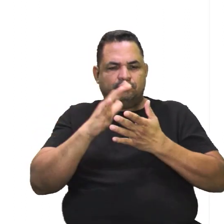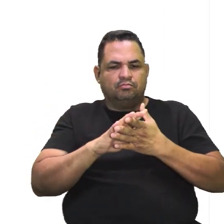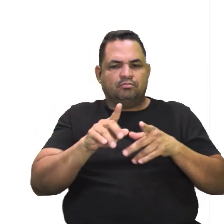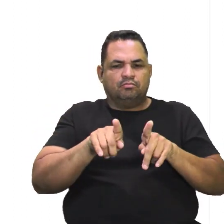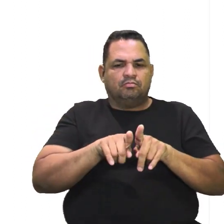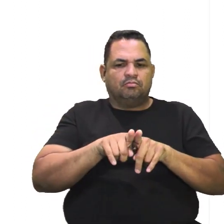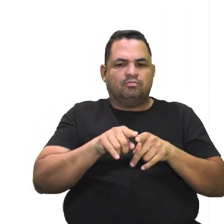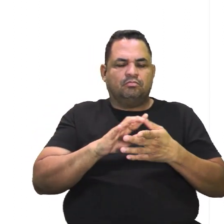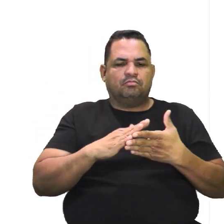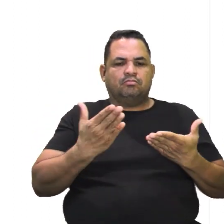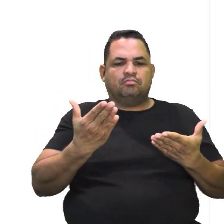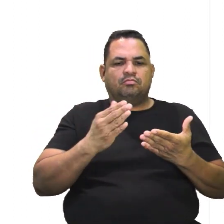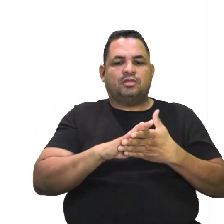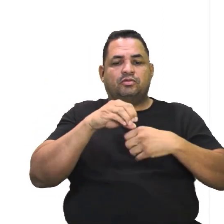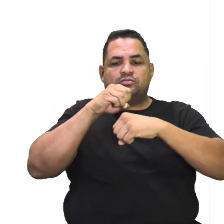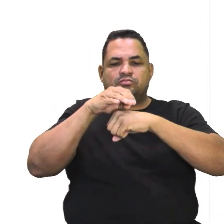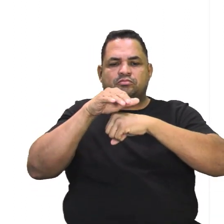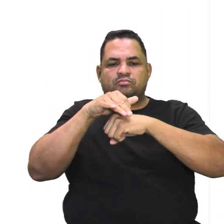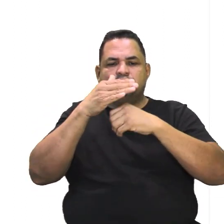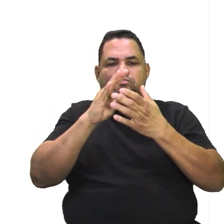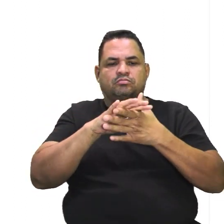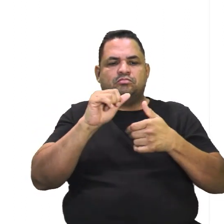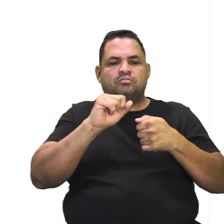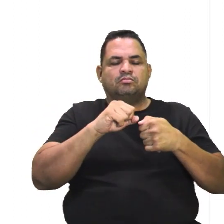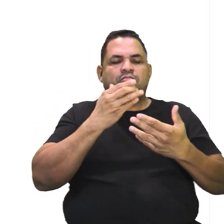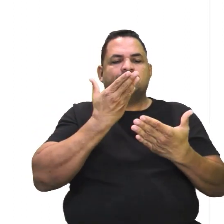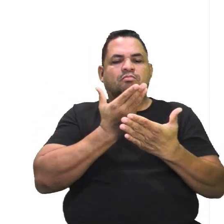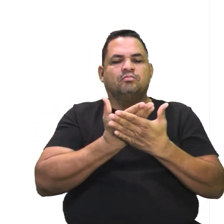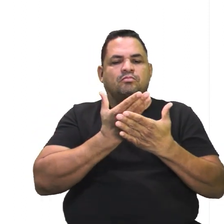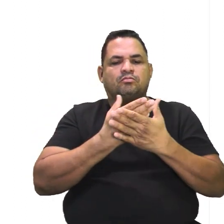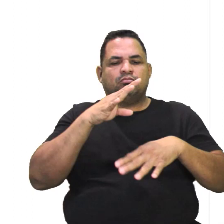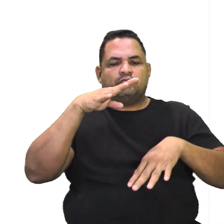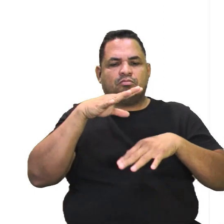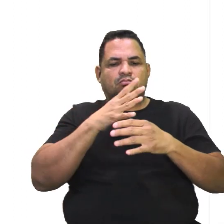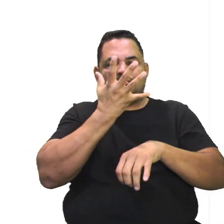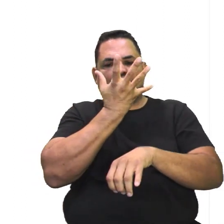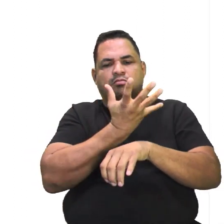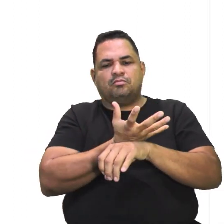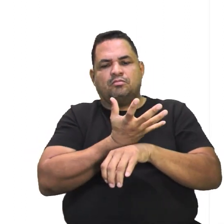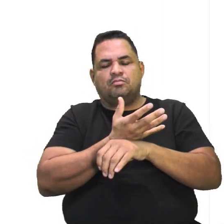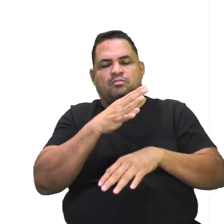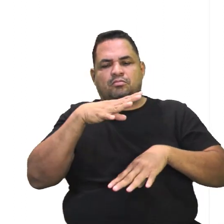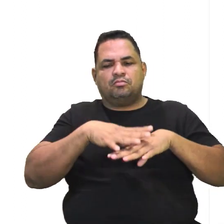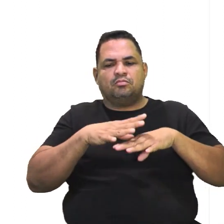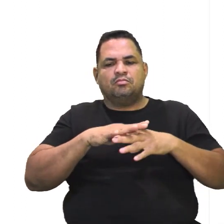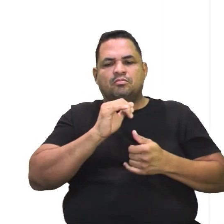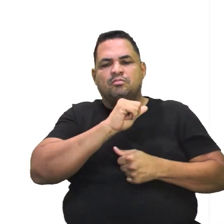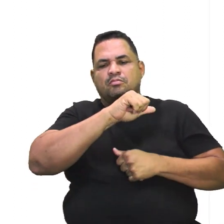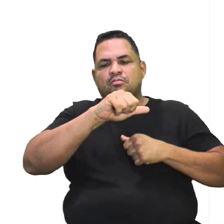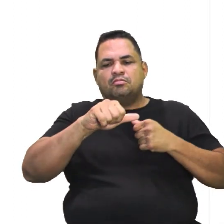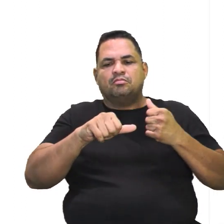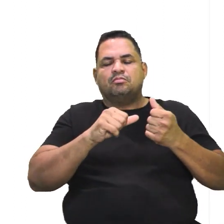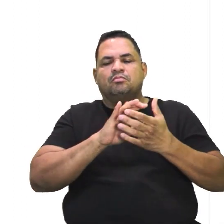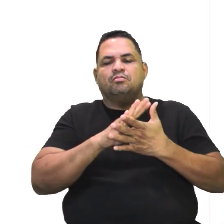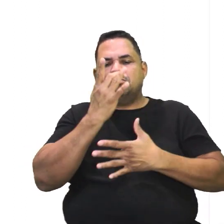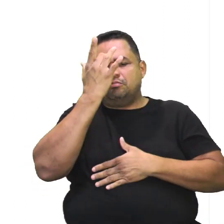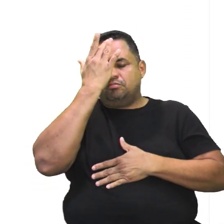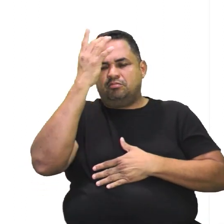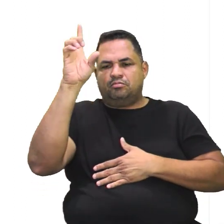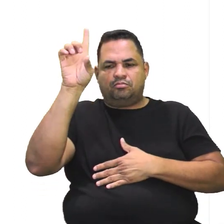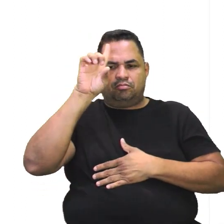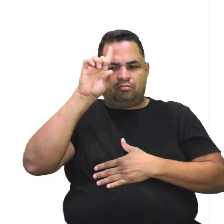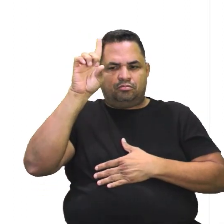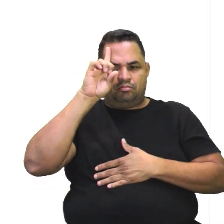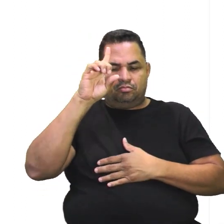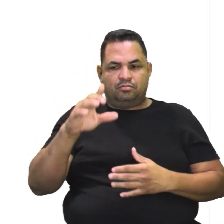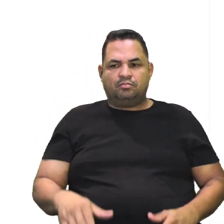lógico. E vamos ver agora algumas dicas, né, para fazer com que esse estudo da matéria de matemática se torne mais fácil no seu